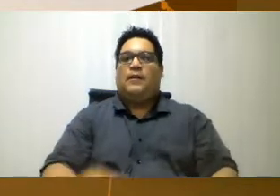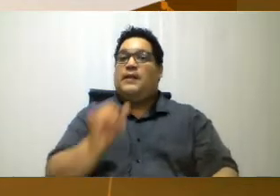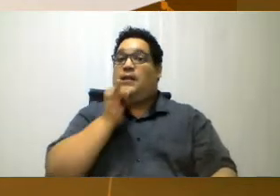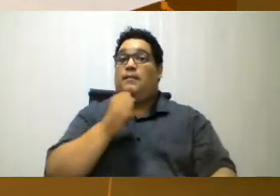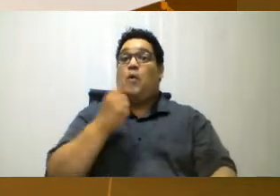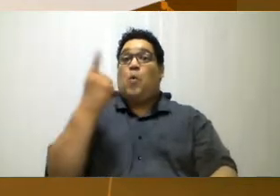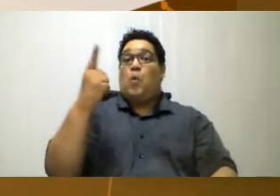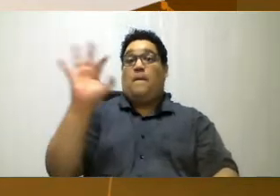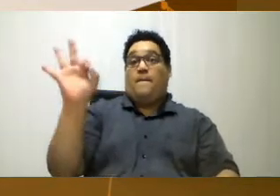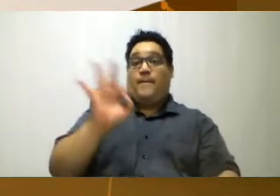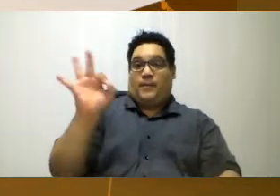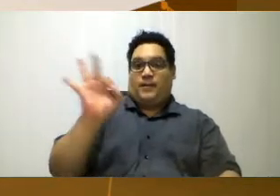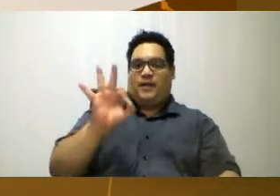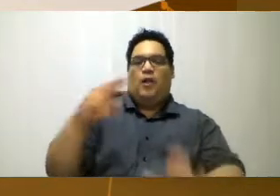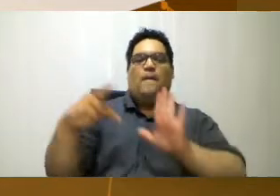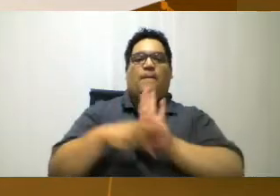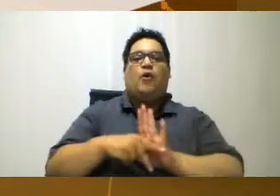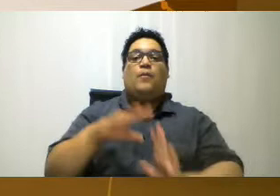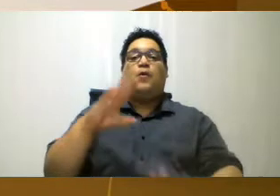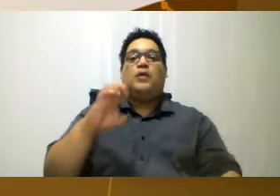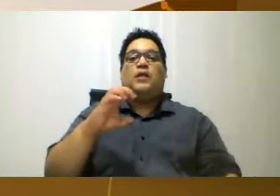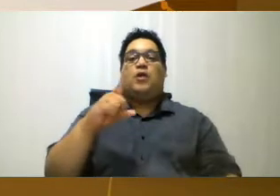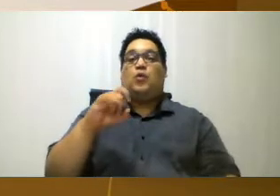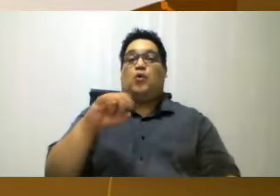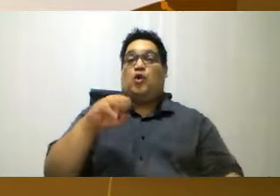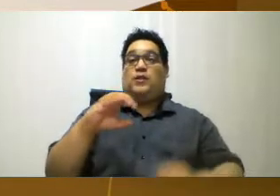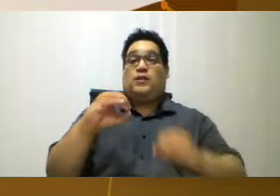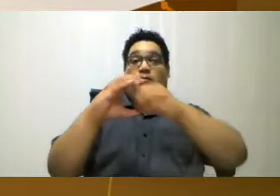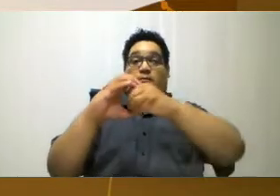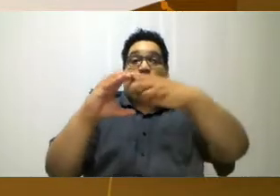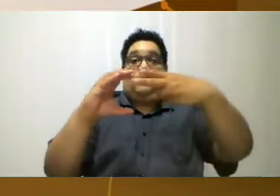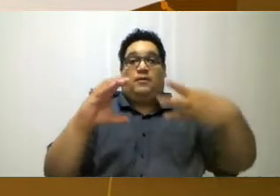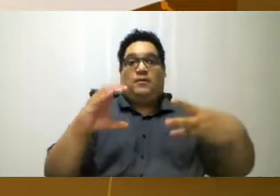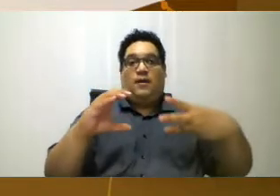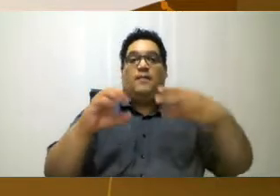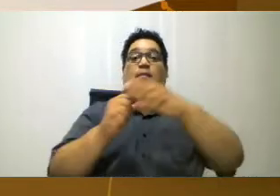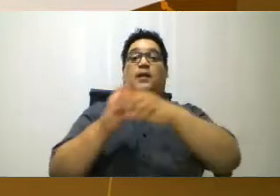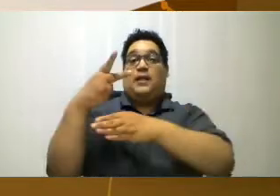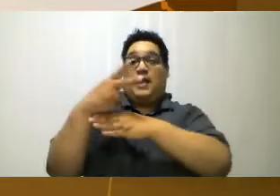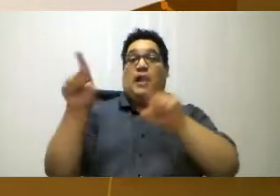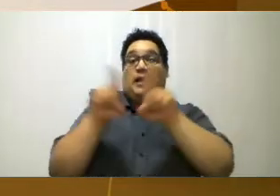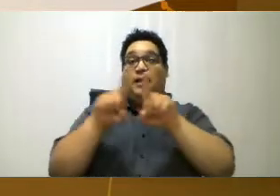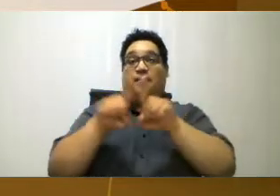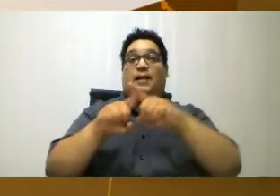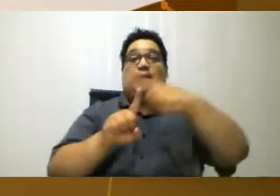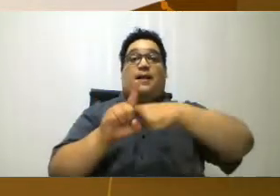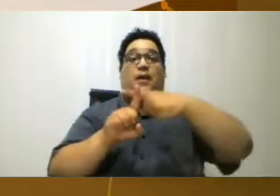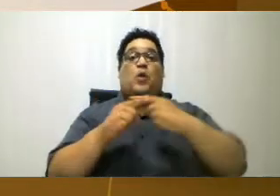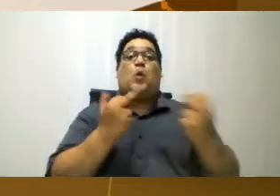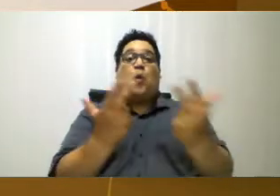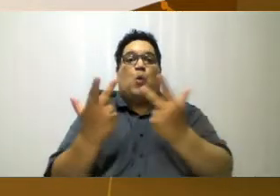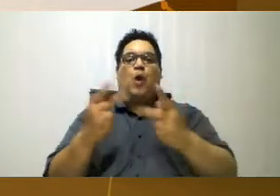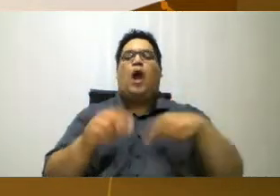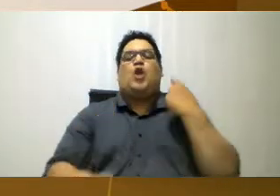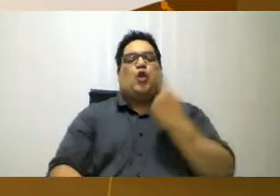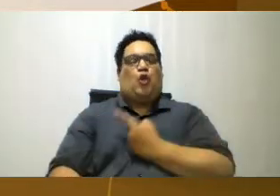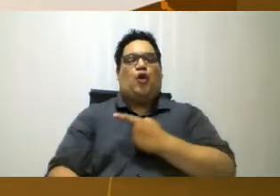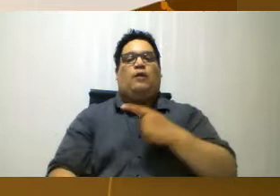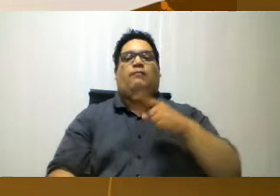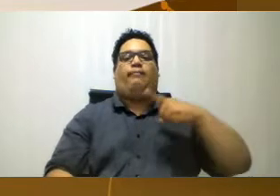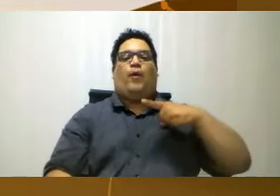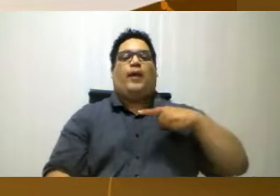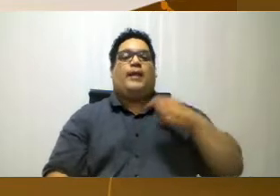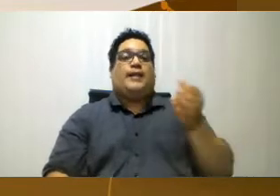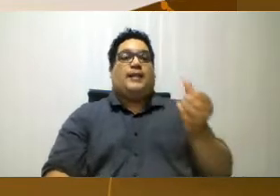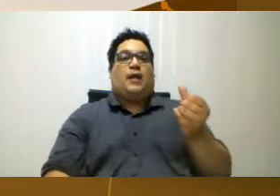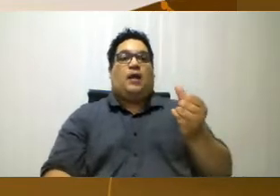na celulose e a 3% de umidade na celulose, trabalhando na mesma temperatura, né, nós mudamos de 6 para 30 anos,